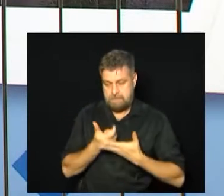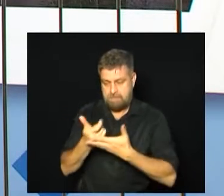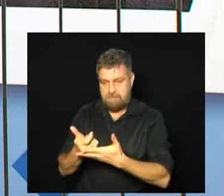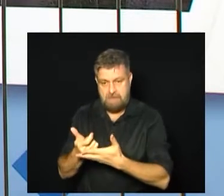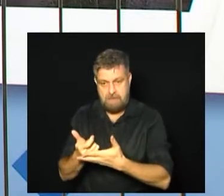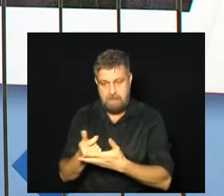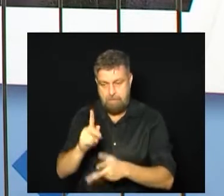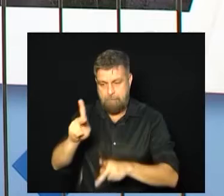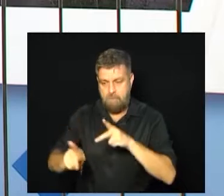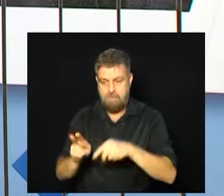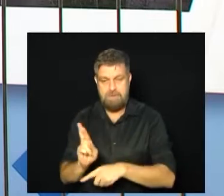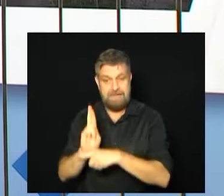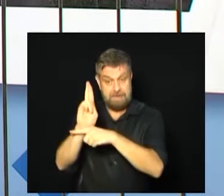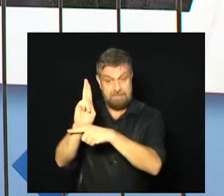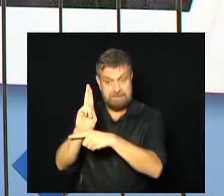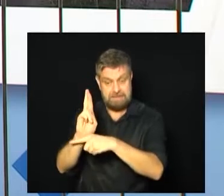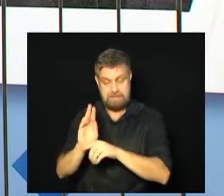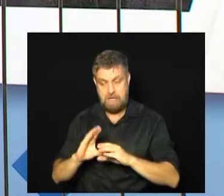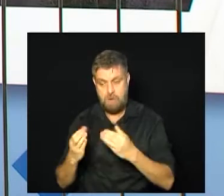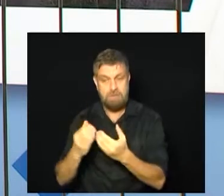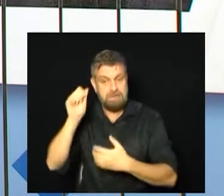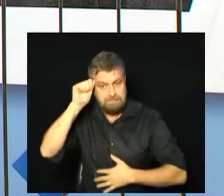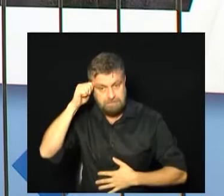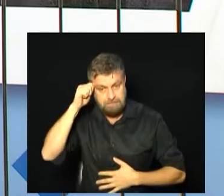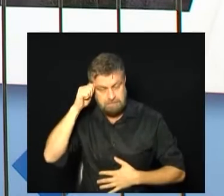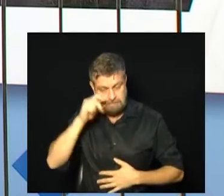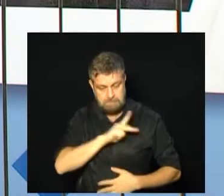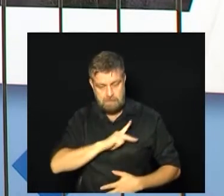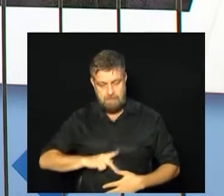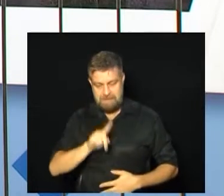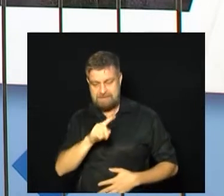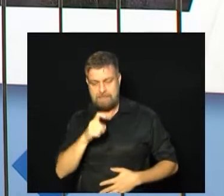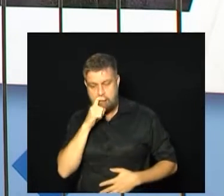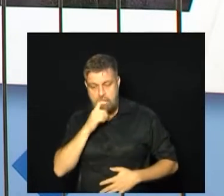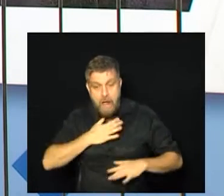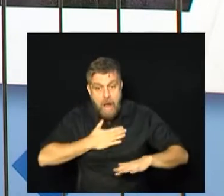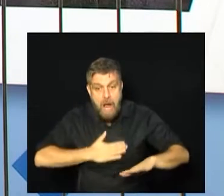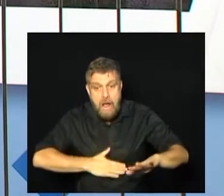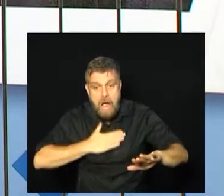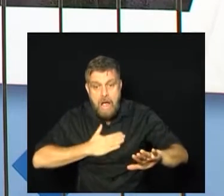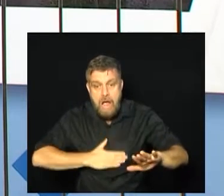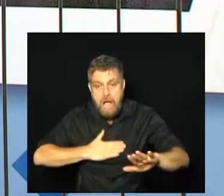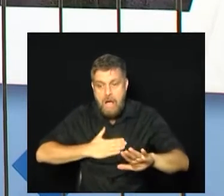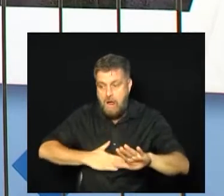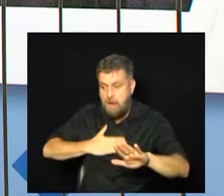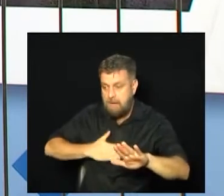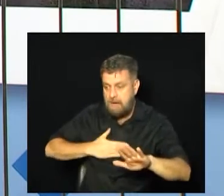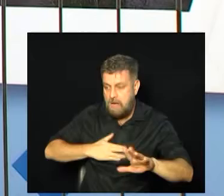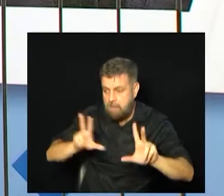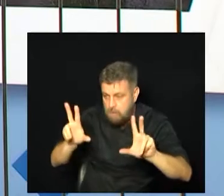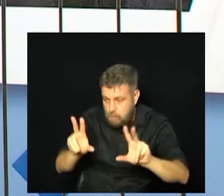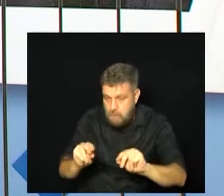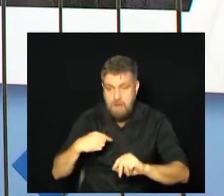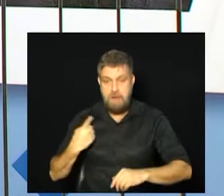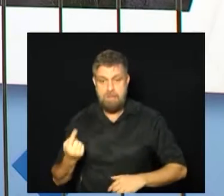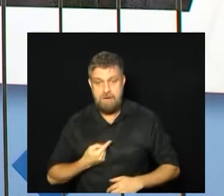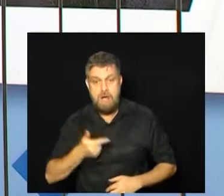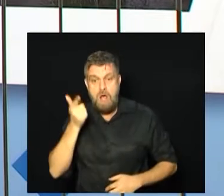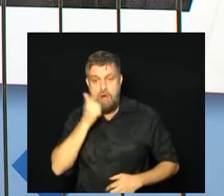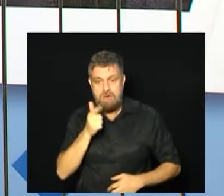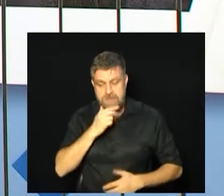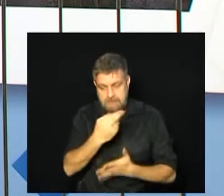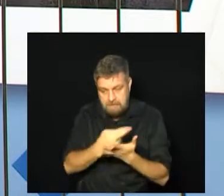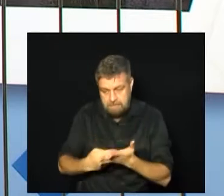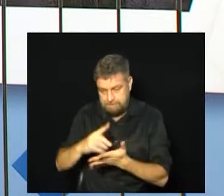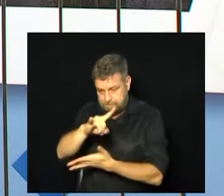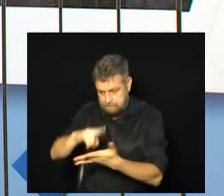medalhas. Então, ele pediu calma para que a gente conseguisse ali concluir a sessão, por conta dos requerimentos que tinham, por conta das moções